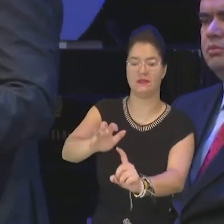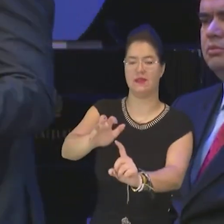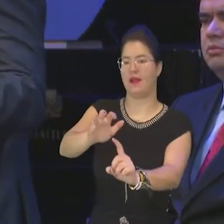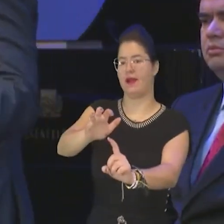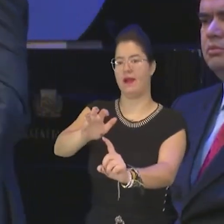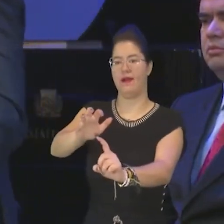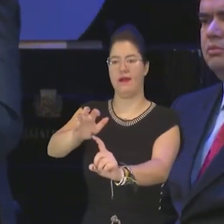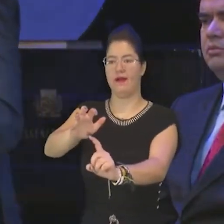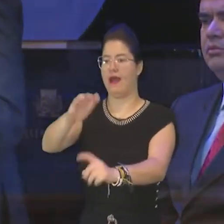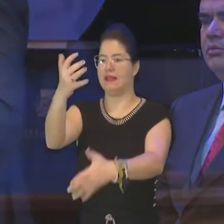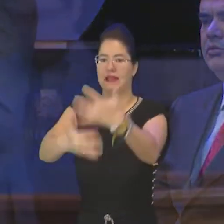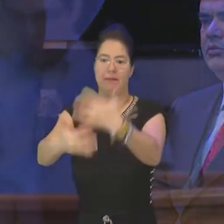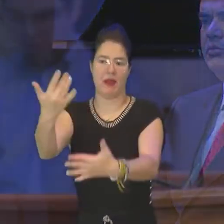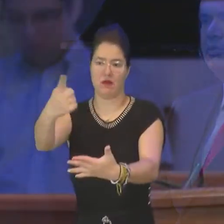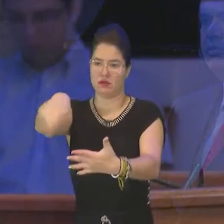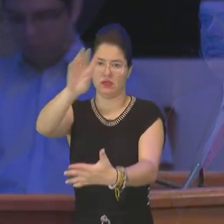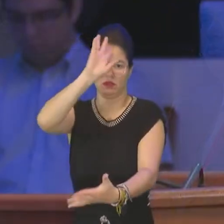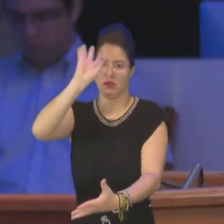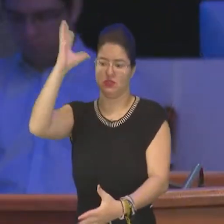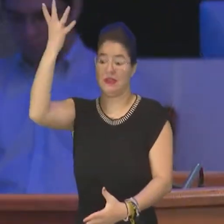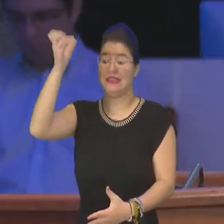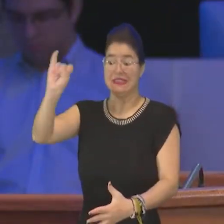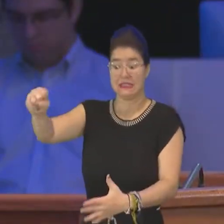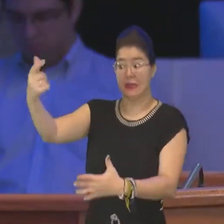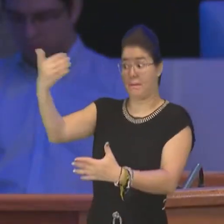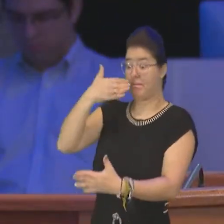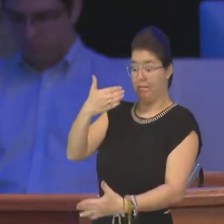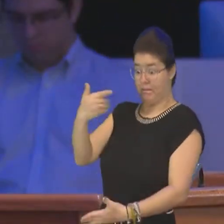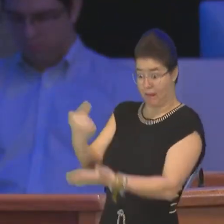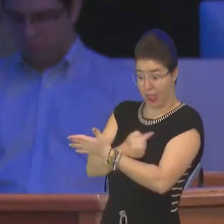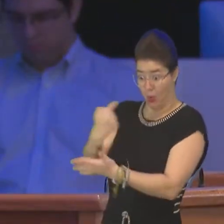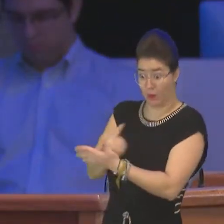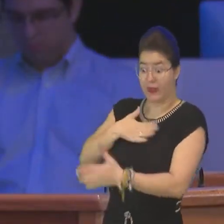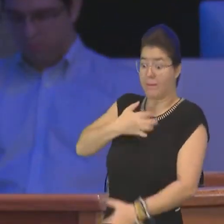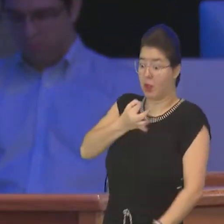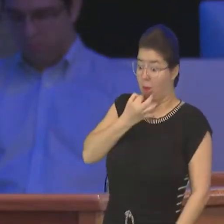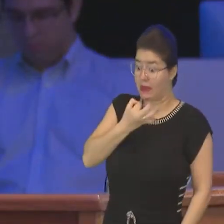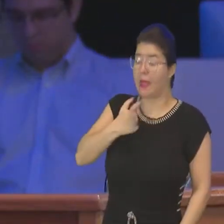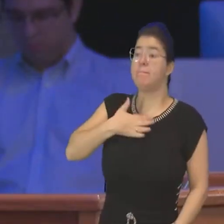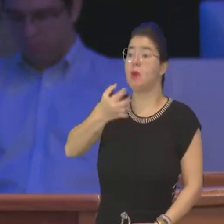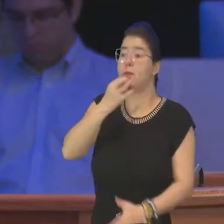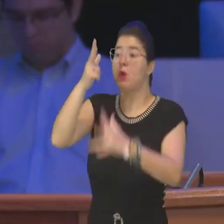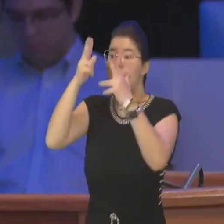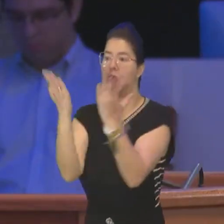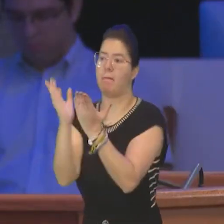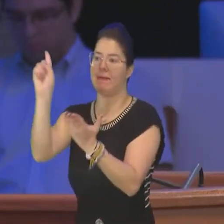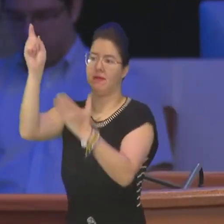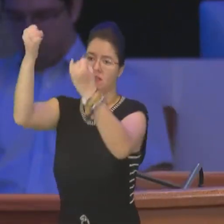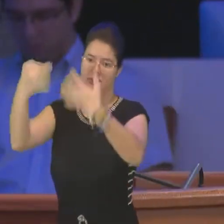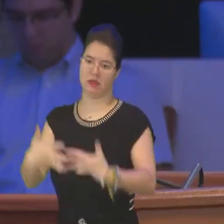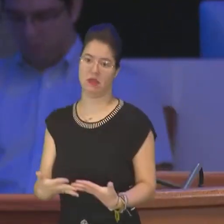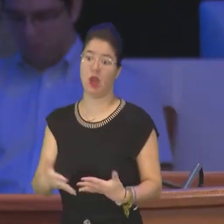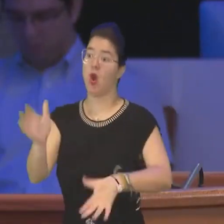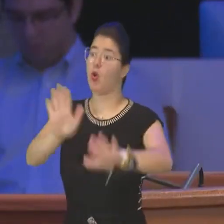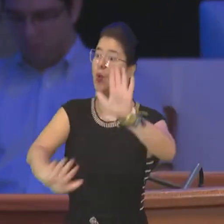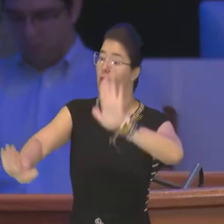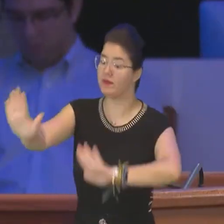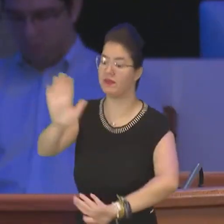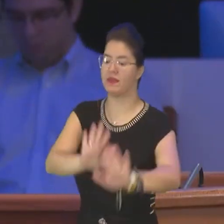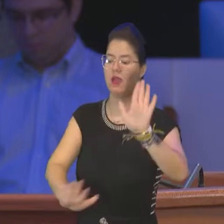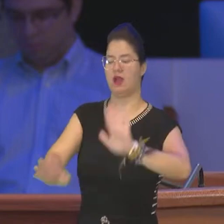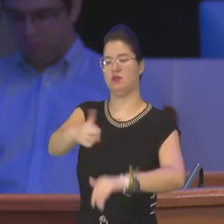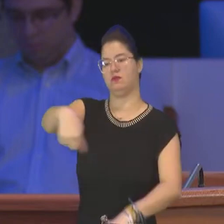queira casar neste sentido. Se vier pedir a minha opinião é a bíblica. Cuidado